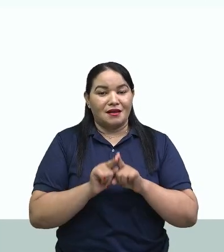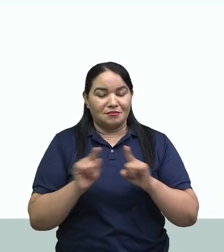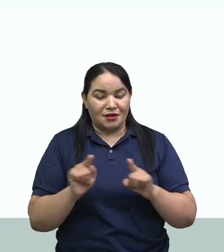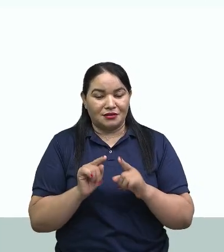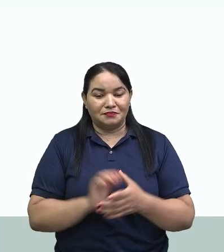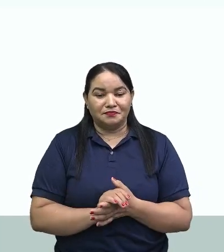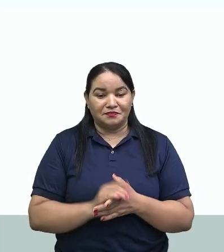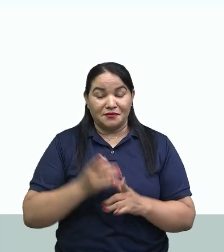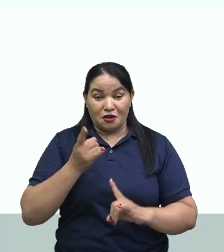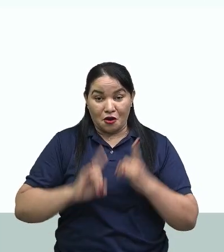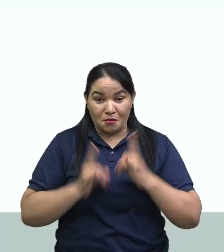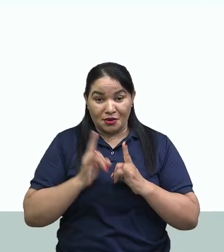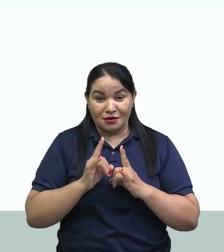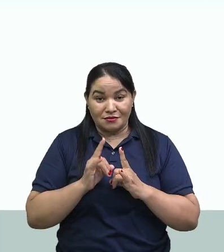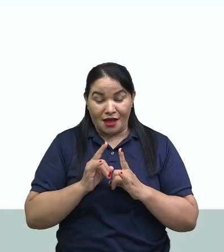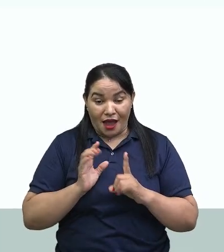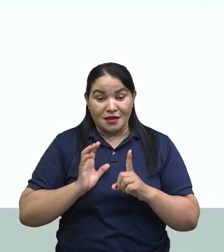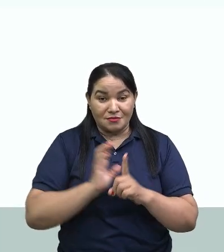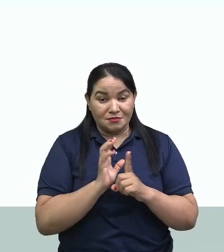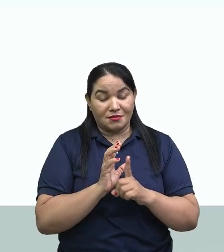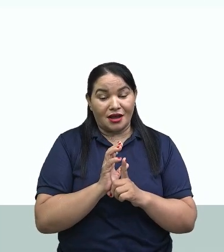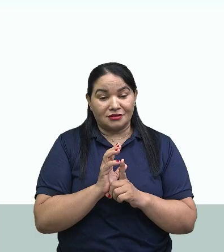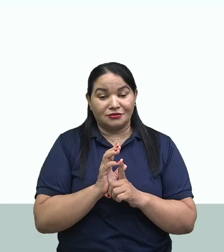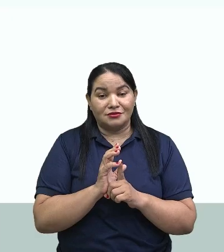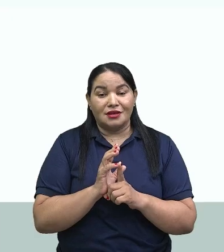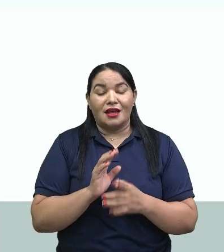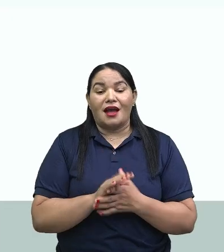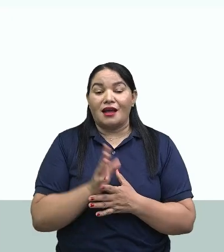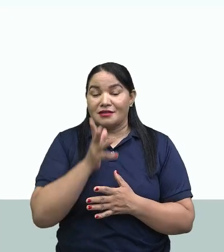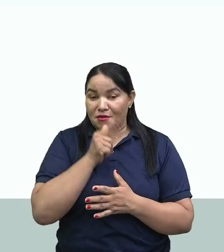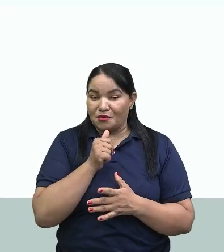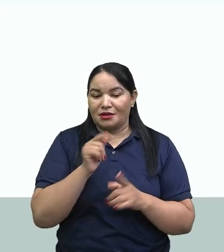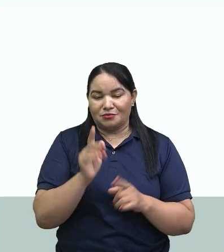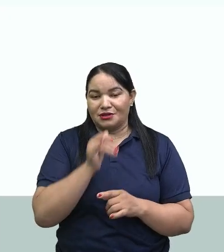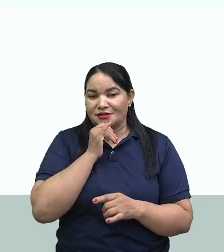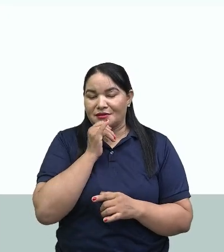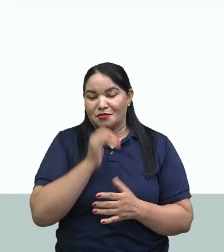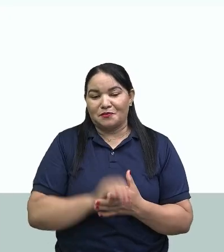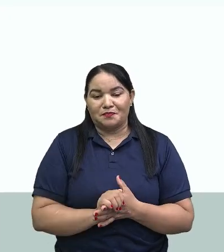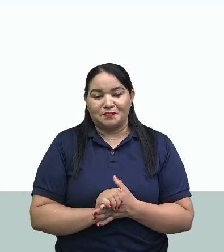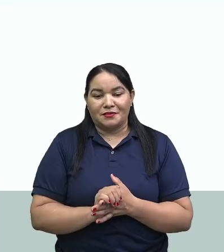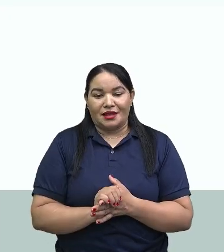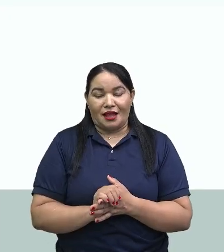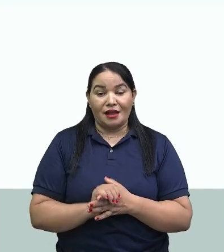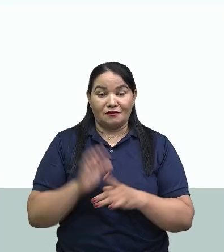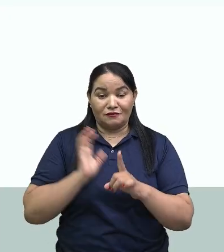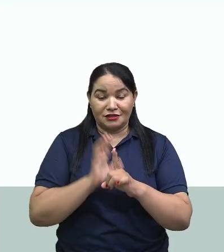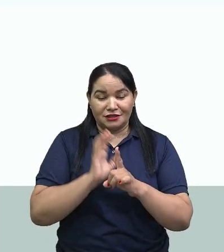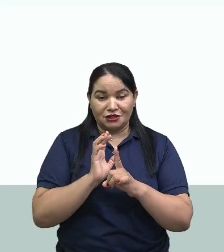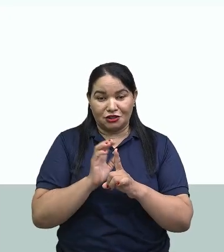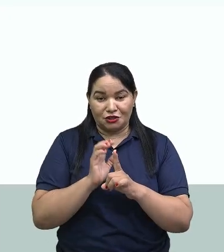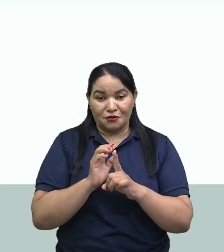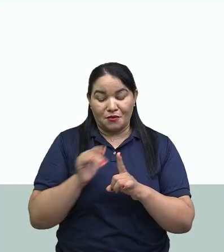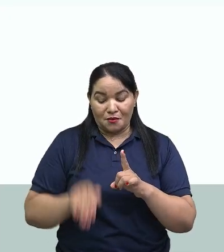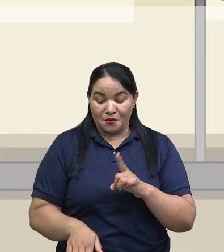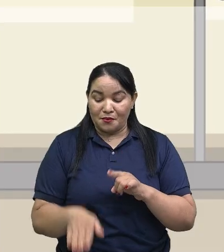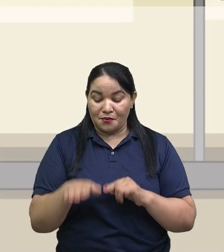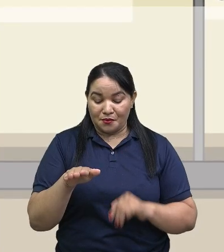um impacto mais duradouro. A somatropina, por exemplo, influencia nosso crescimento durante